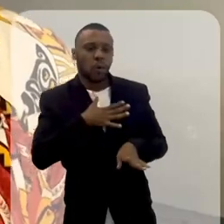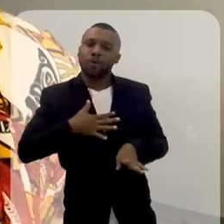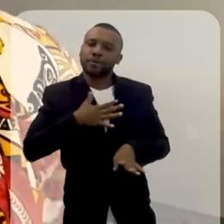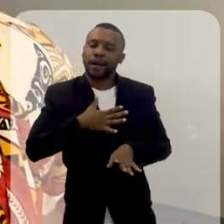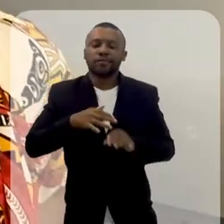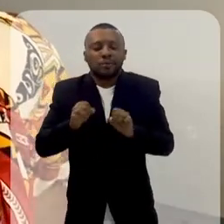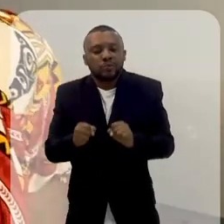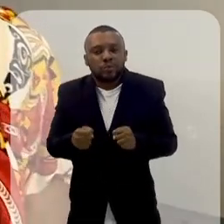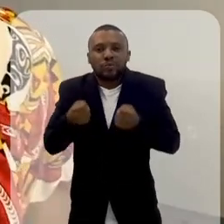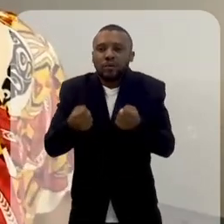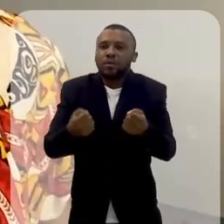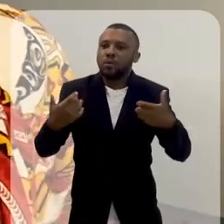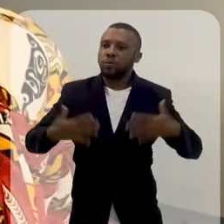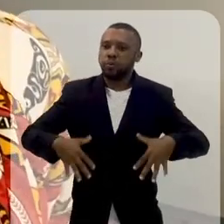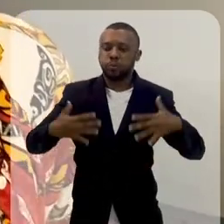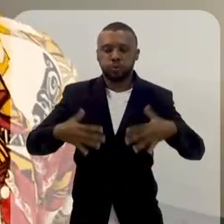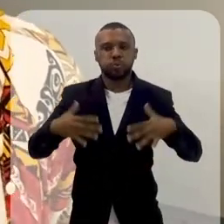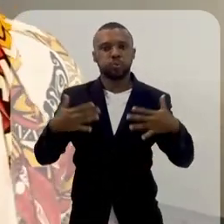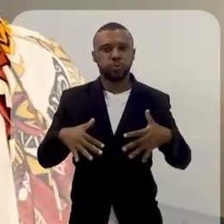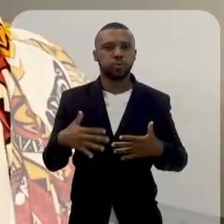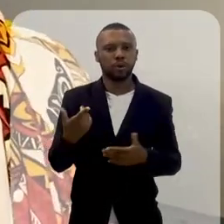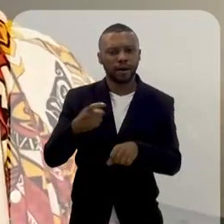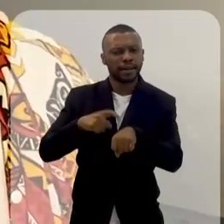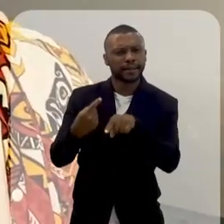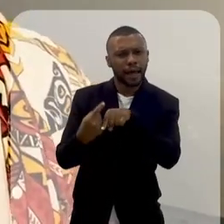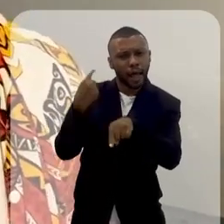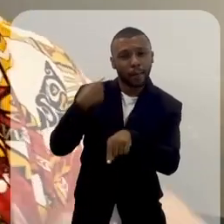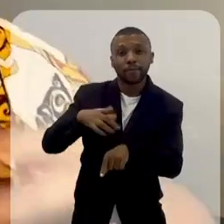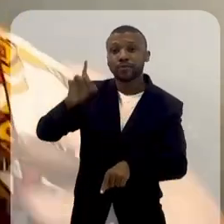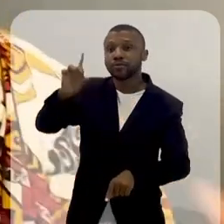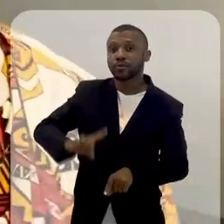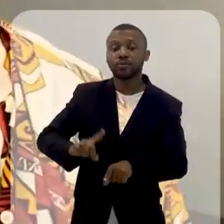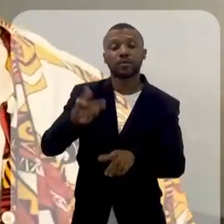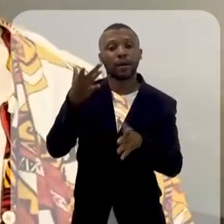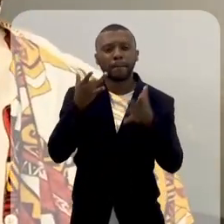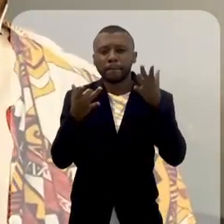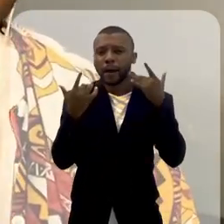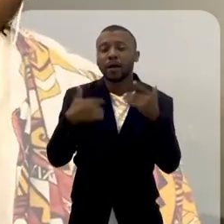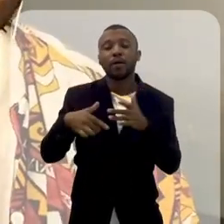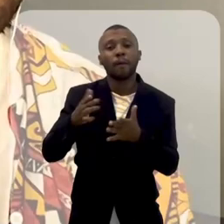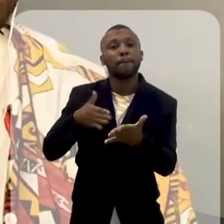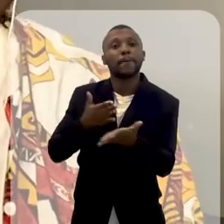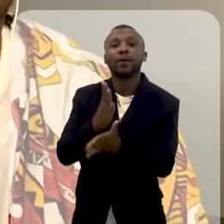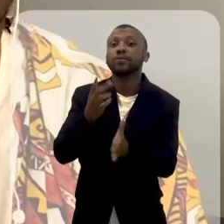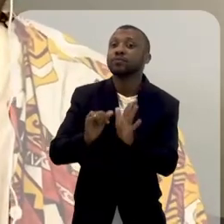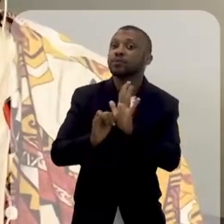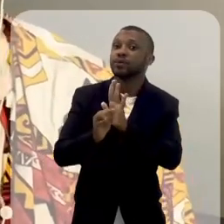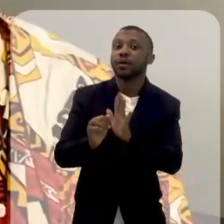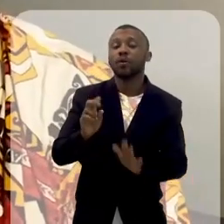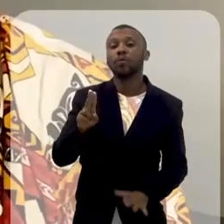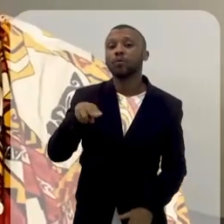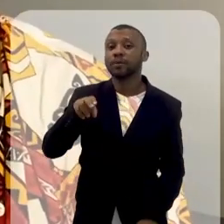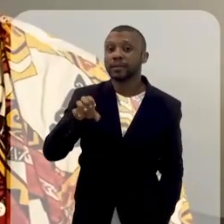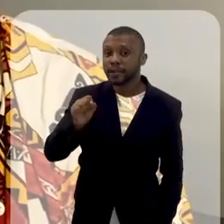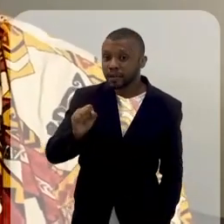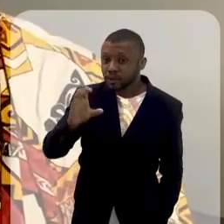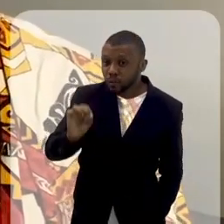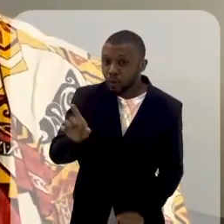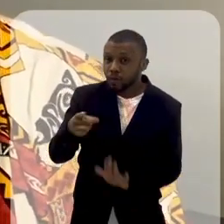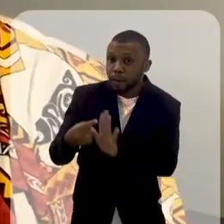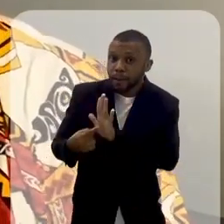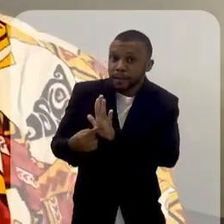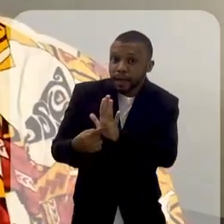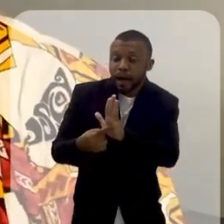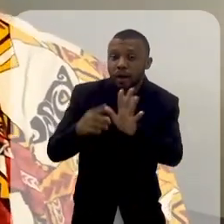fiz um esforço danado em cima das coisas. Na época que eu tô dirigindo minha primeira peça, eu passo no edital da Unesco e